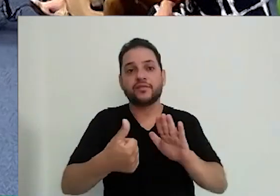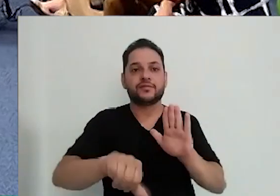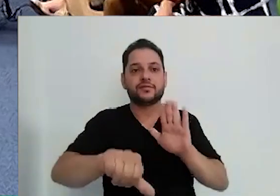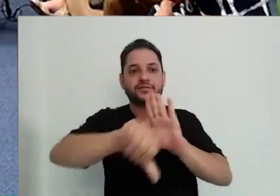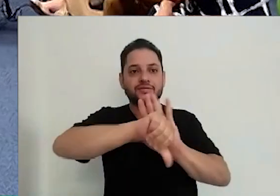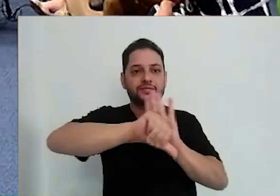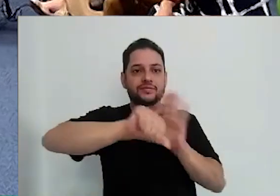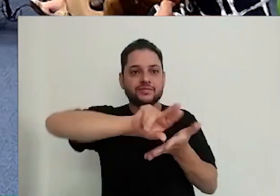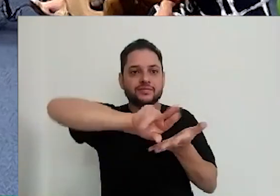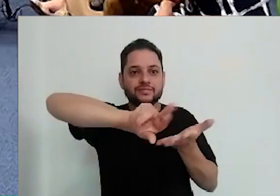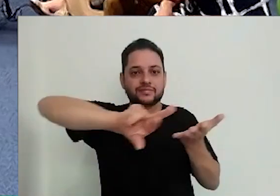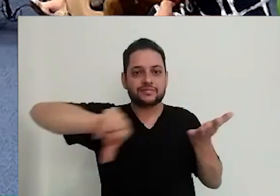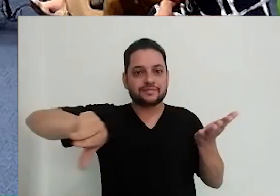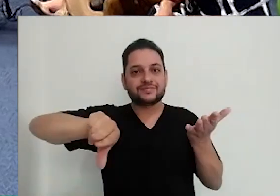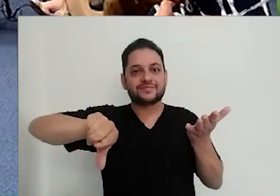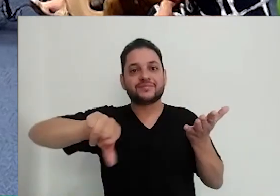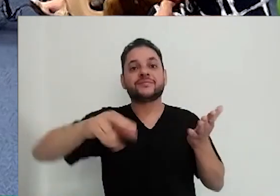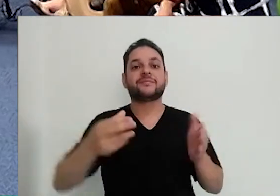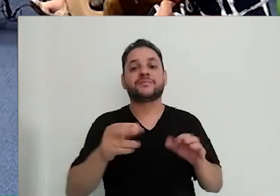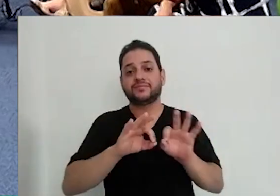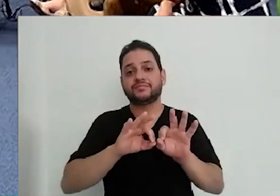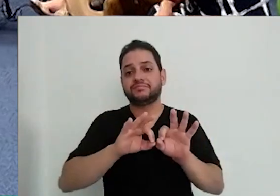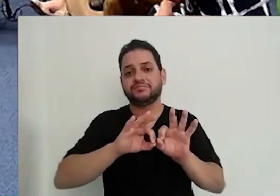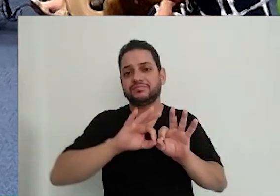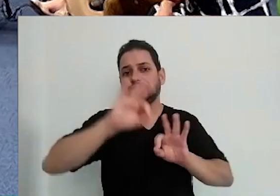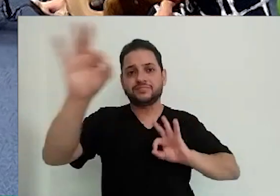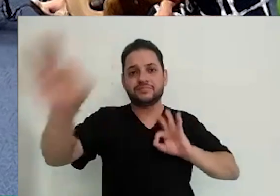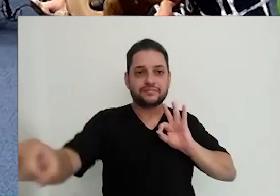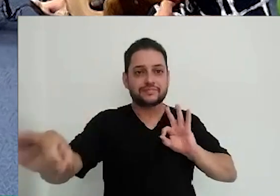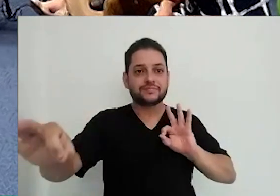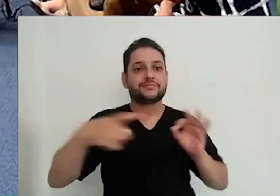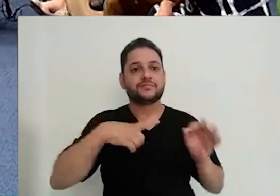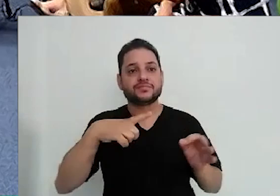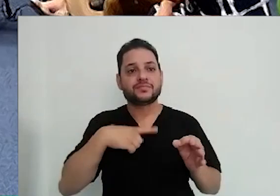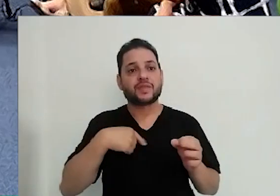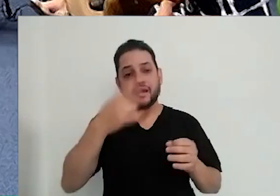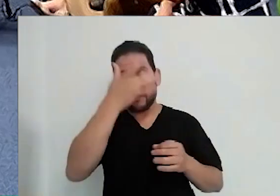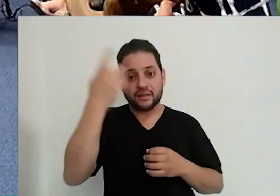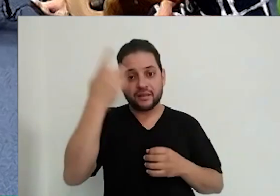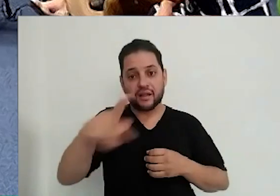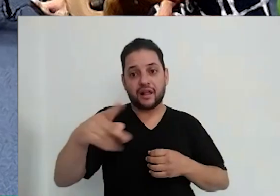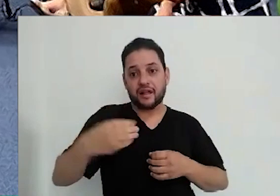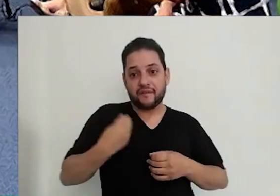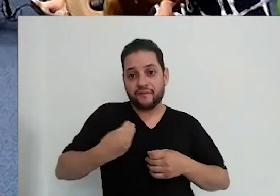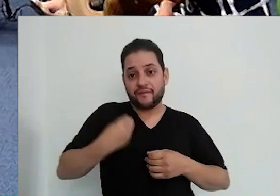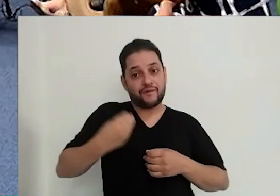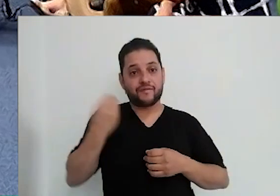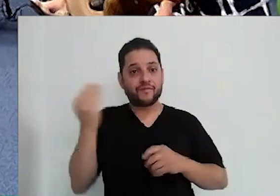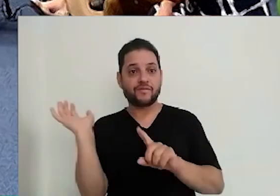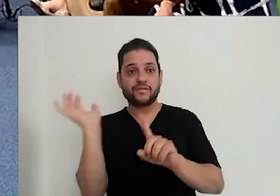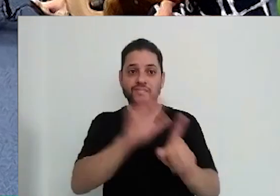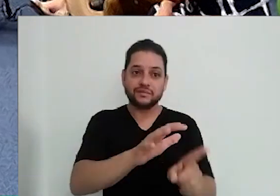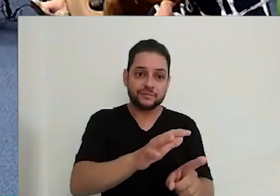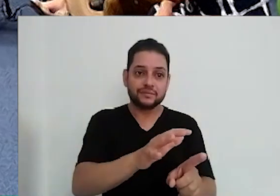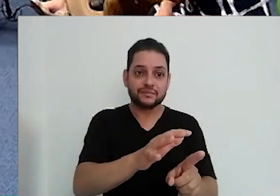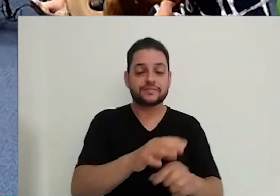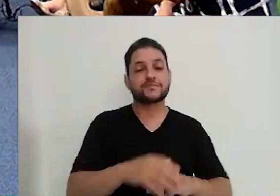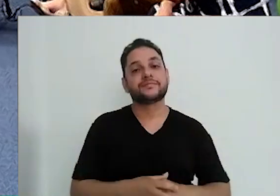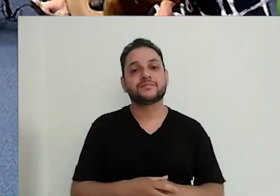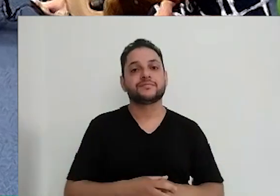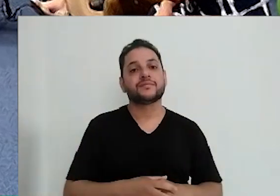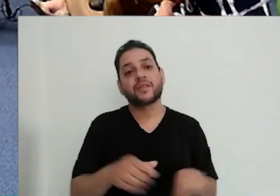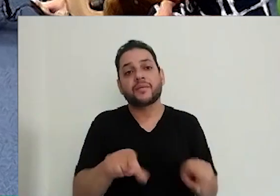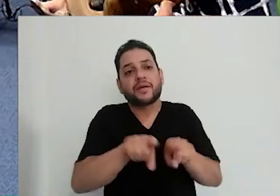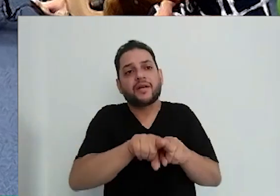da Alana frieden bar mas que afetaram a vida delas eh então enfim são questões